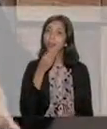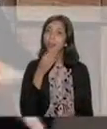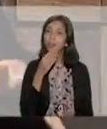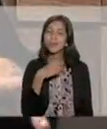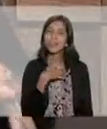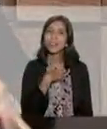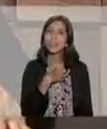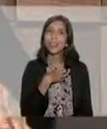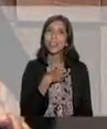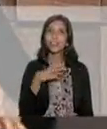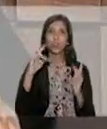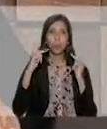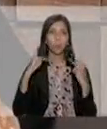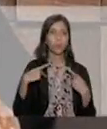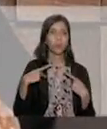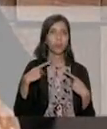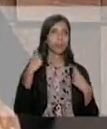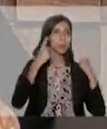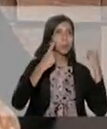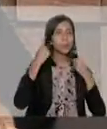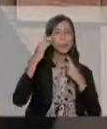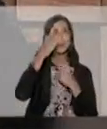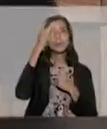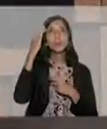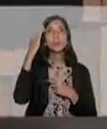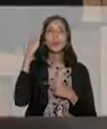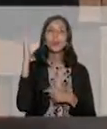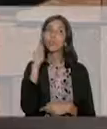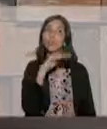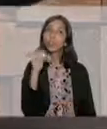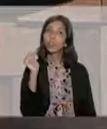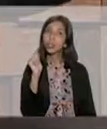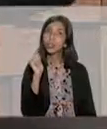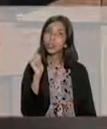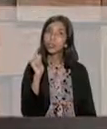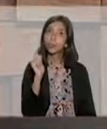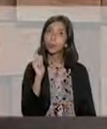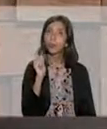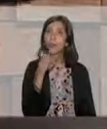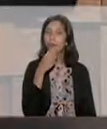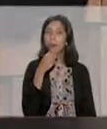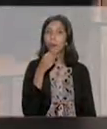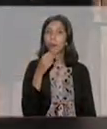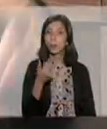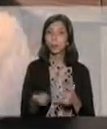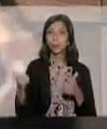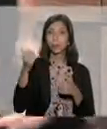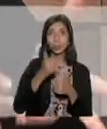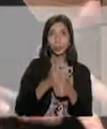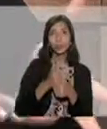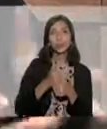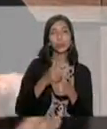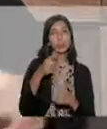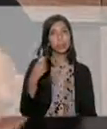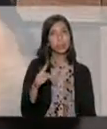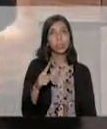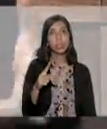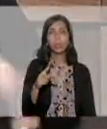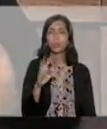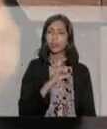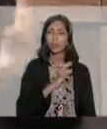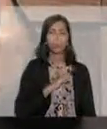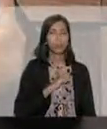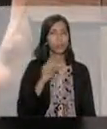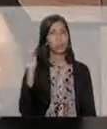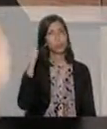cara mais humano daquele grupo, né, e aí ele era chamado pelo Dalai Lama lá no lugar para ficar no lugar. Então,